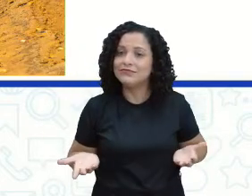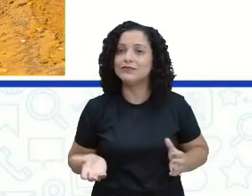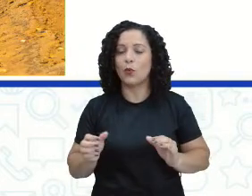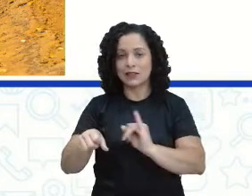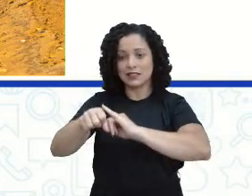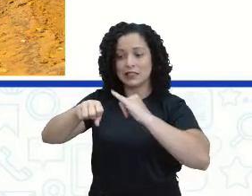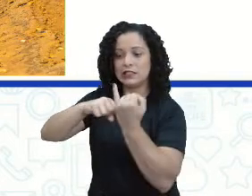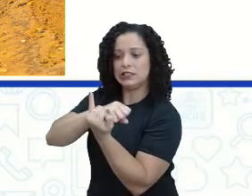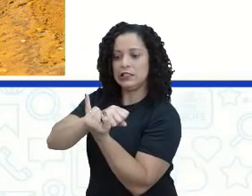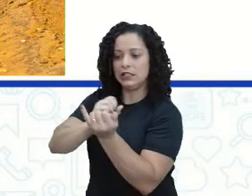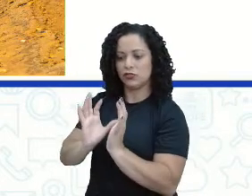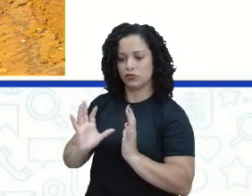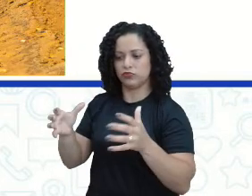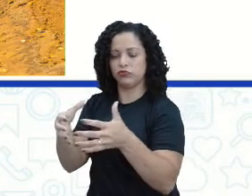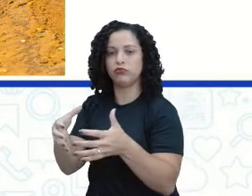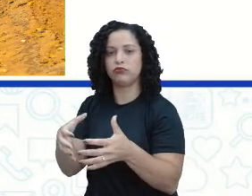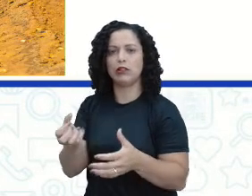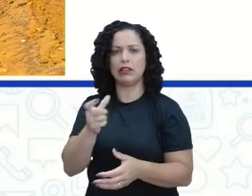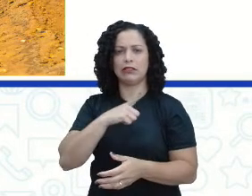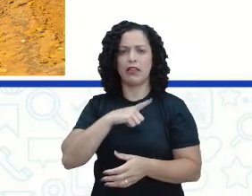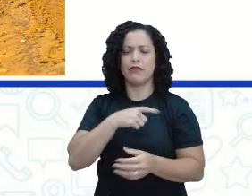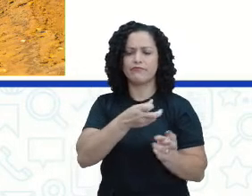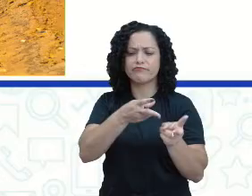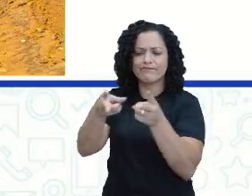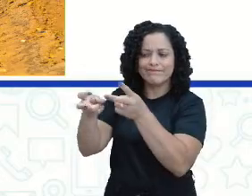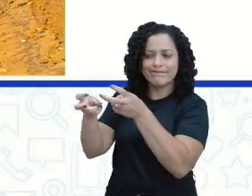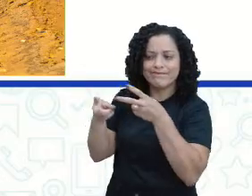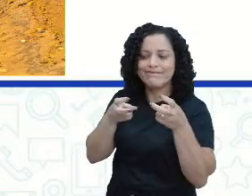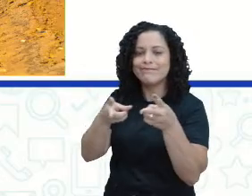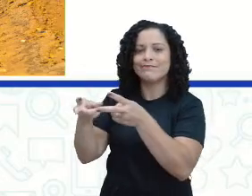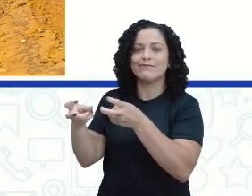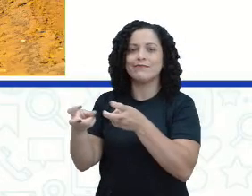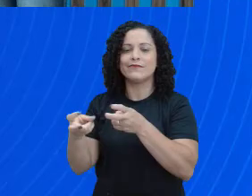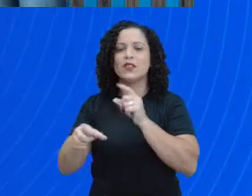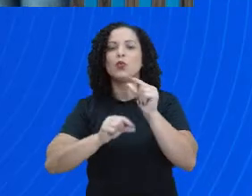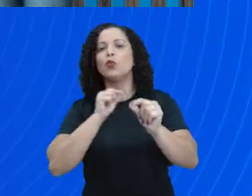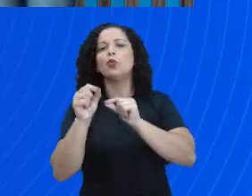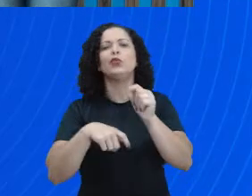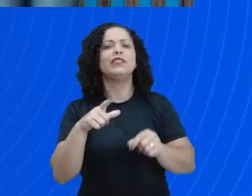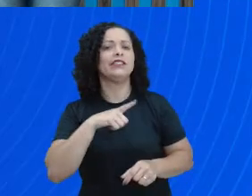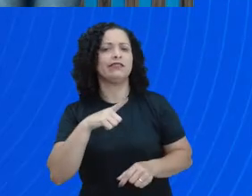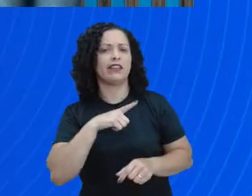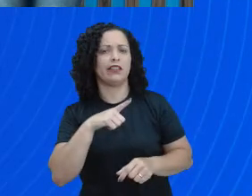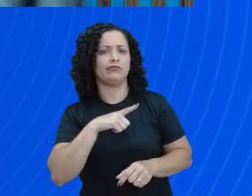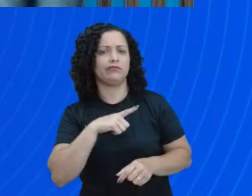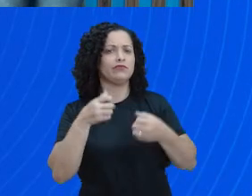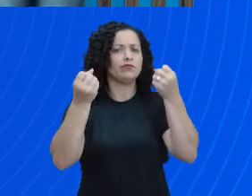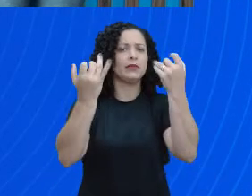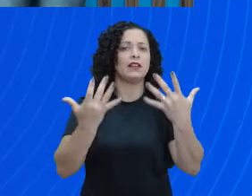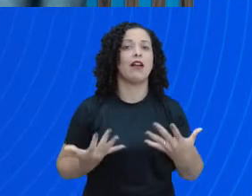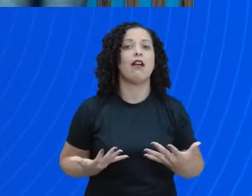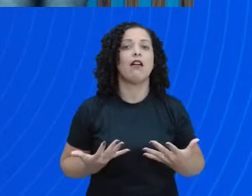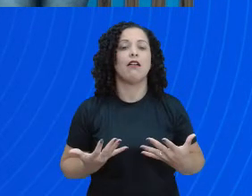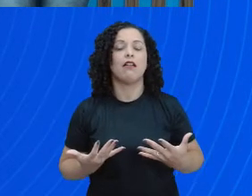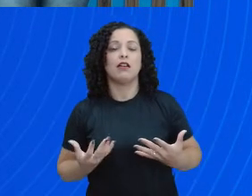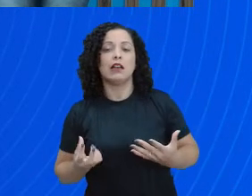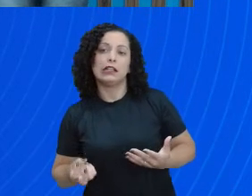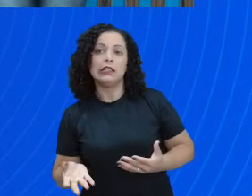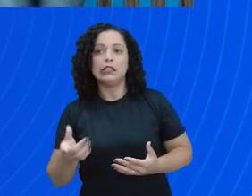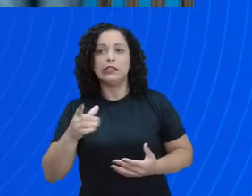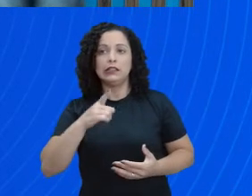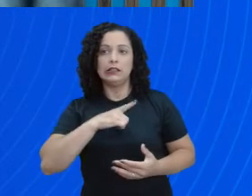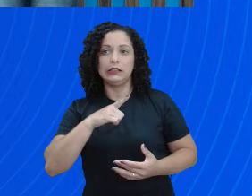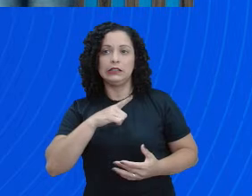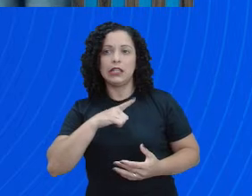né, grandes foram as observações. Acreditam, através dos registros deles, que distante mesmo, através de